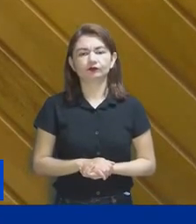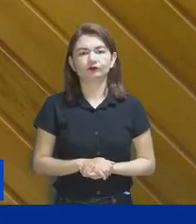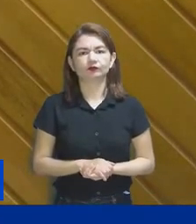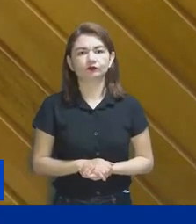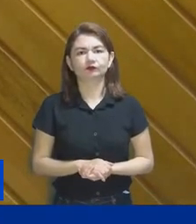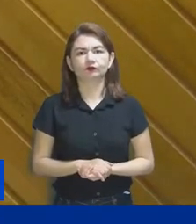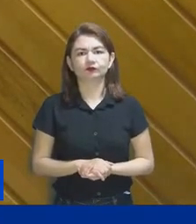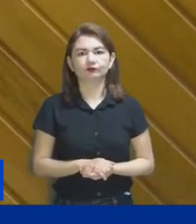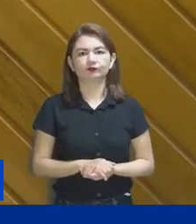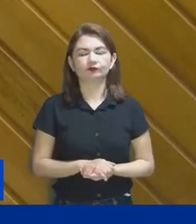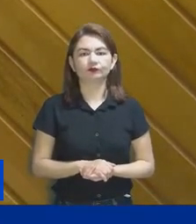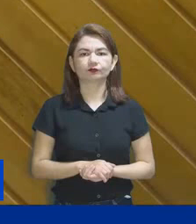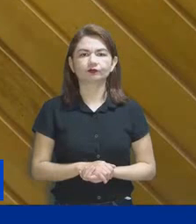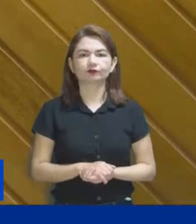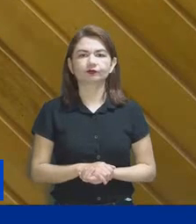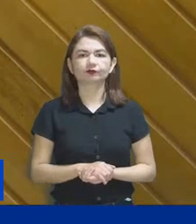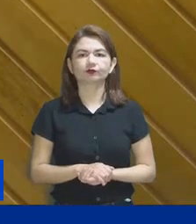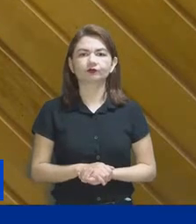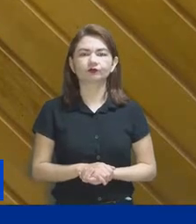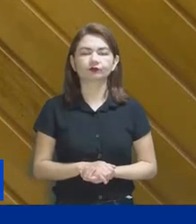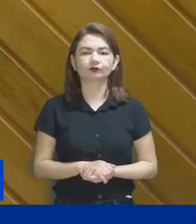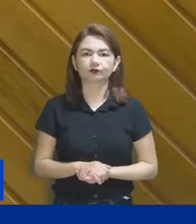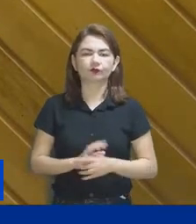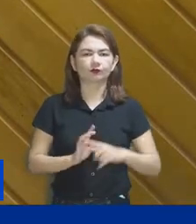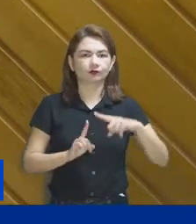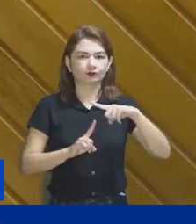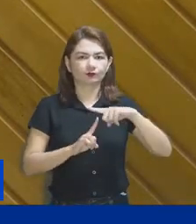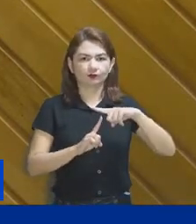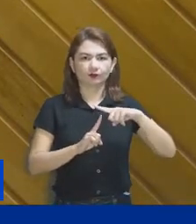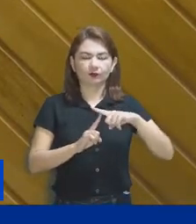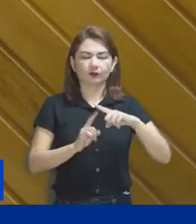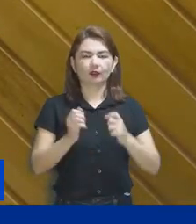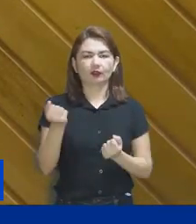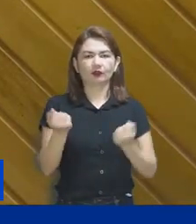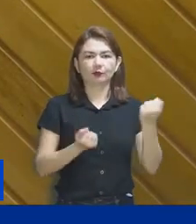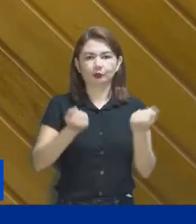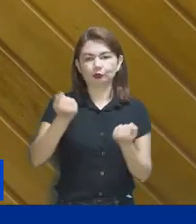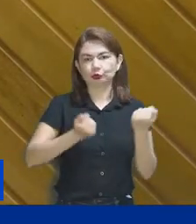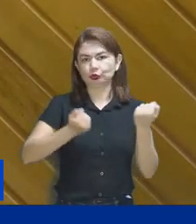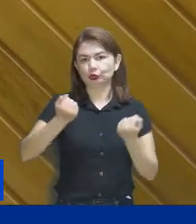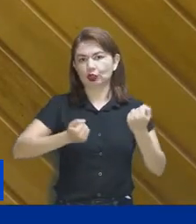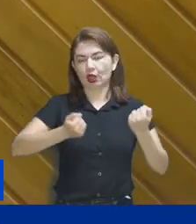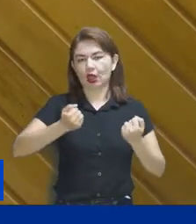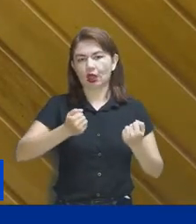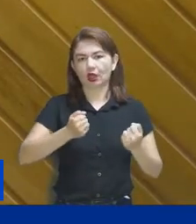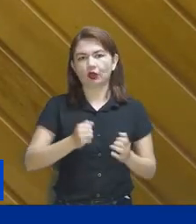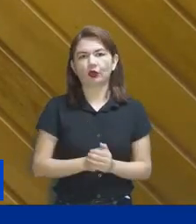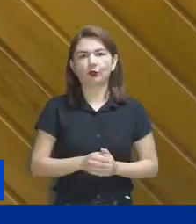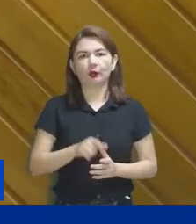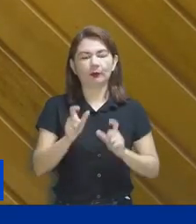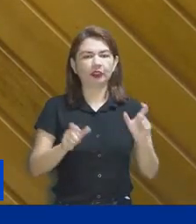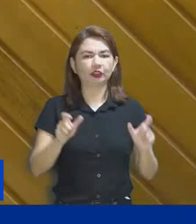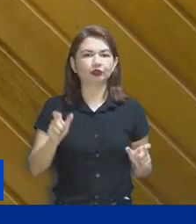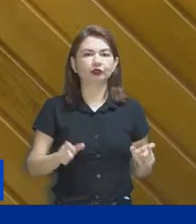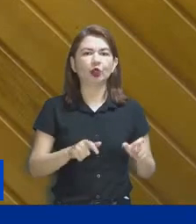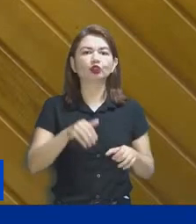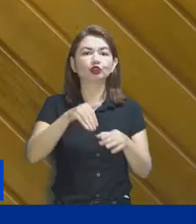serviço, que o tipo de transporte de eleitores, ele exige